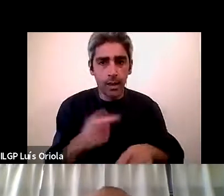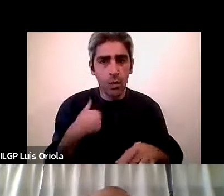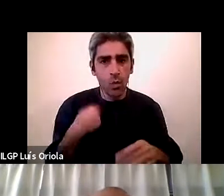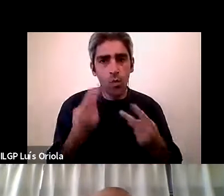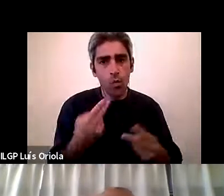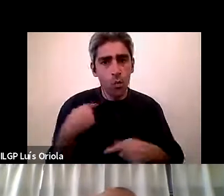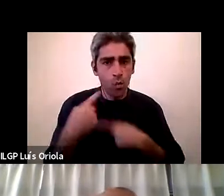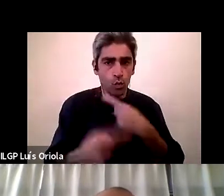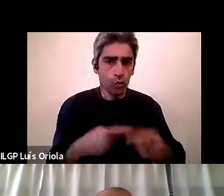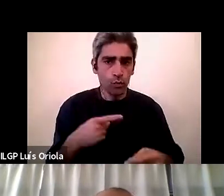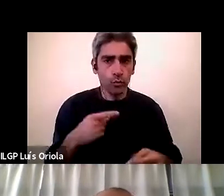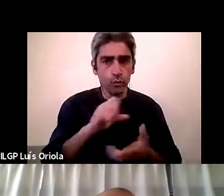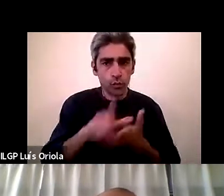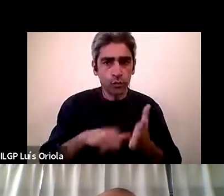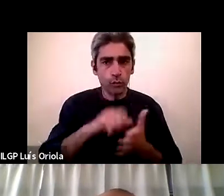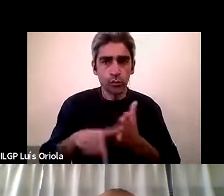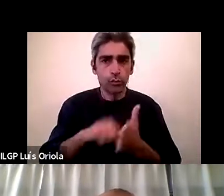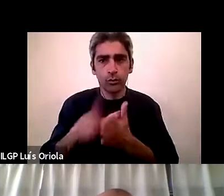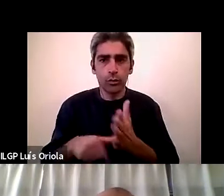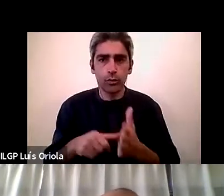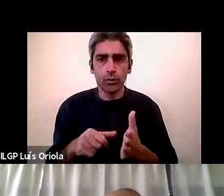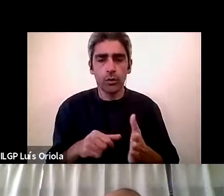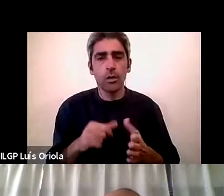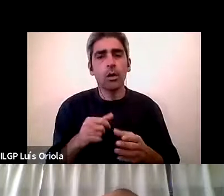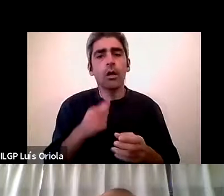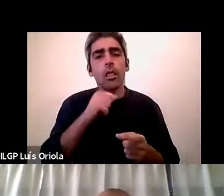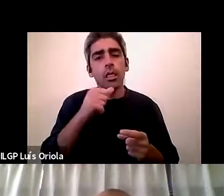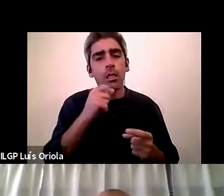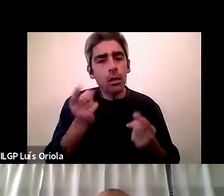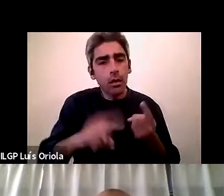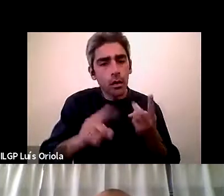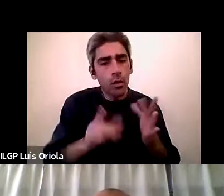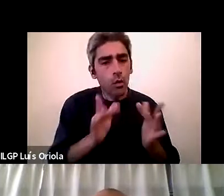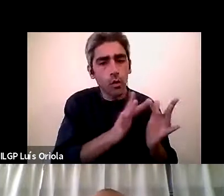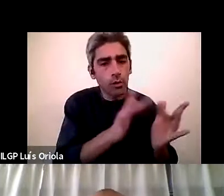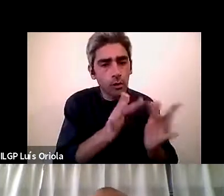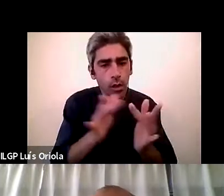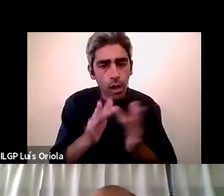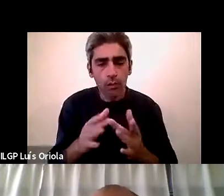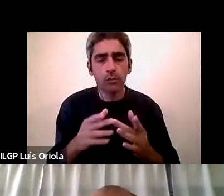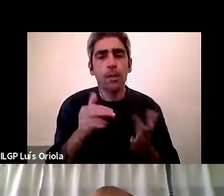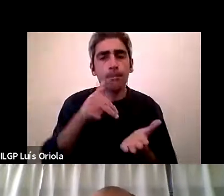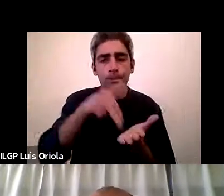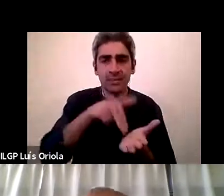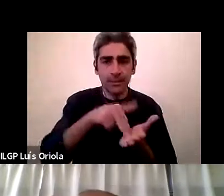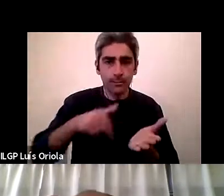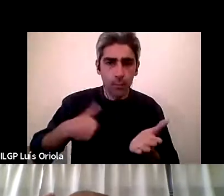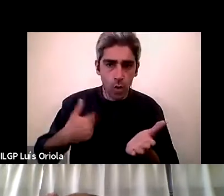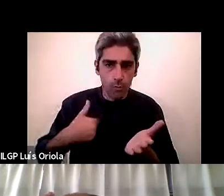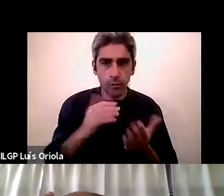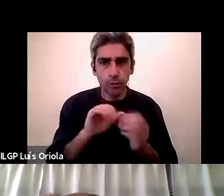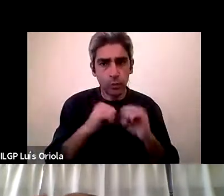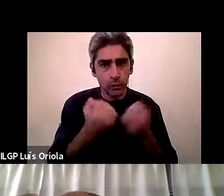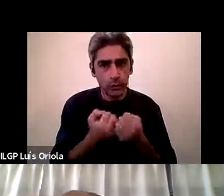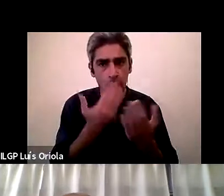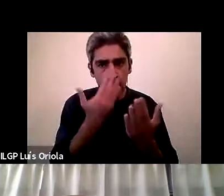nos nossos projetos. Aumento da frequência dos contactos e a questão da própria presença social. Fala-se, já vem